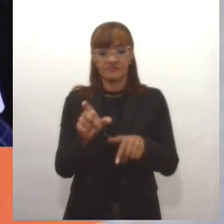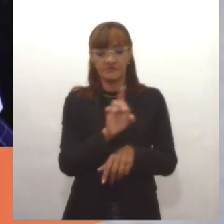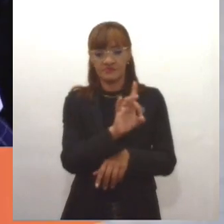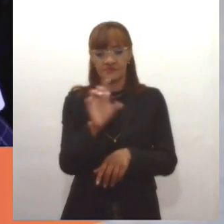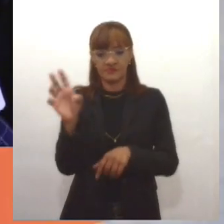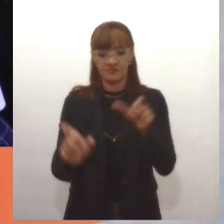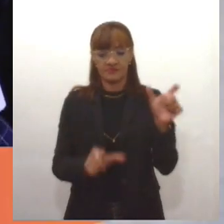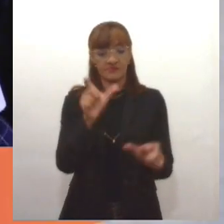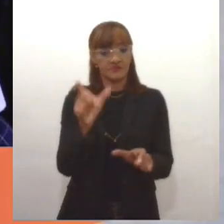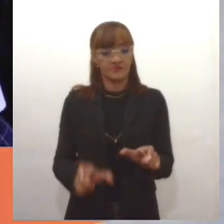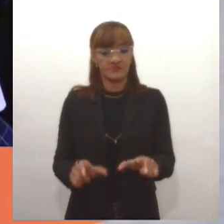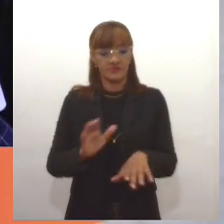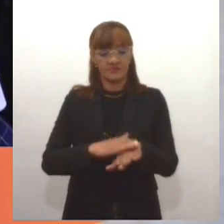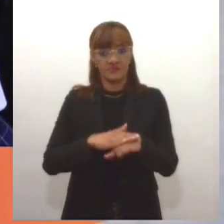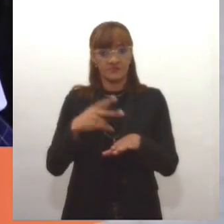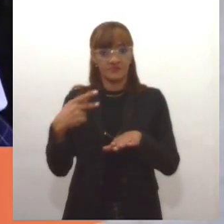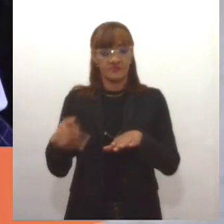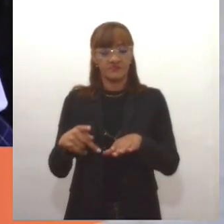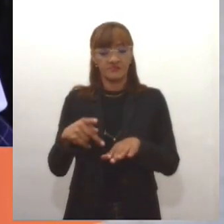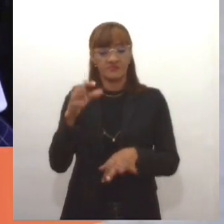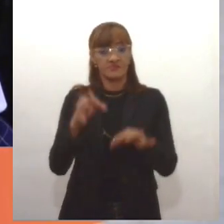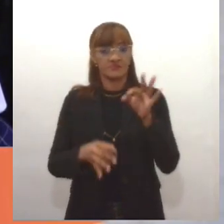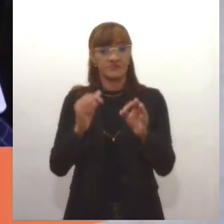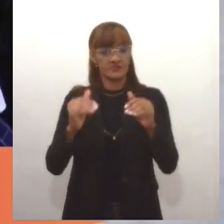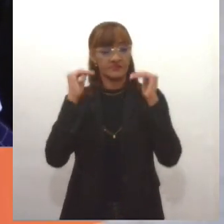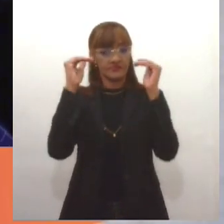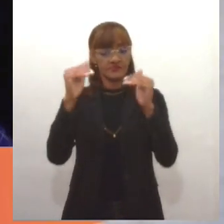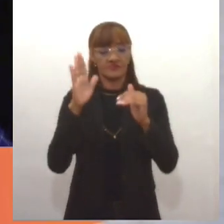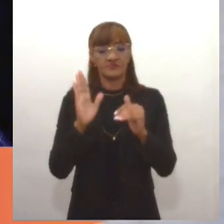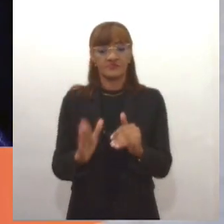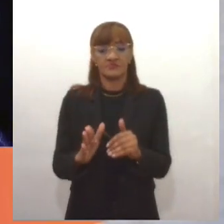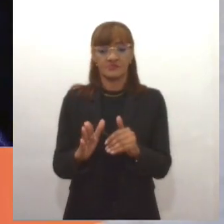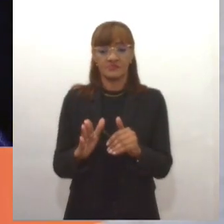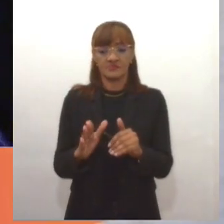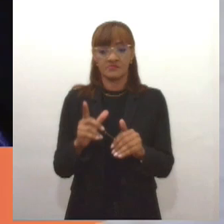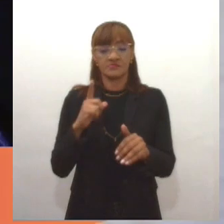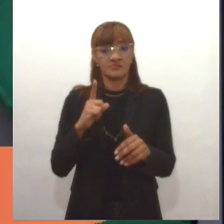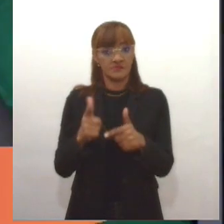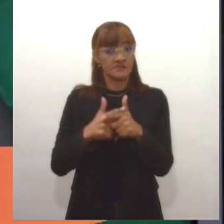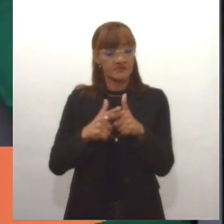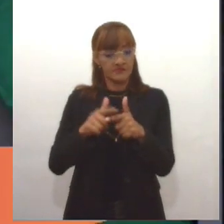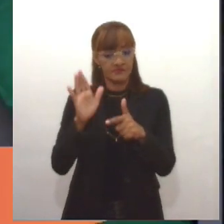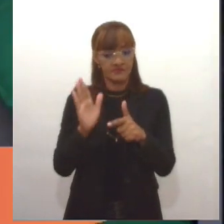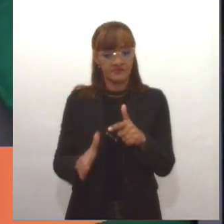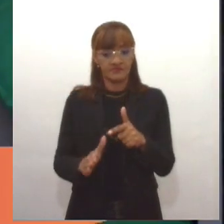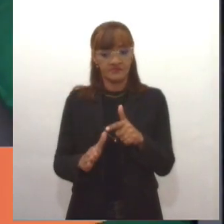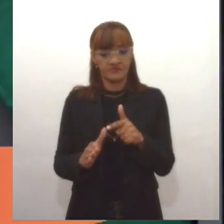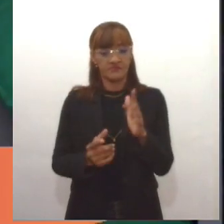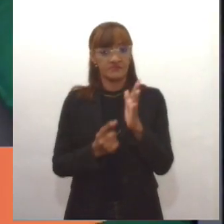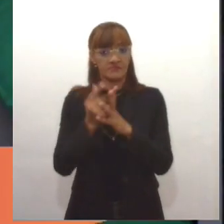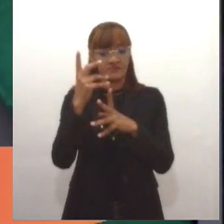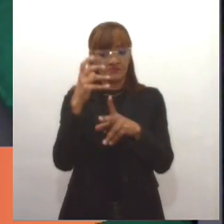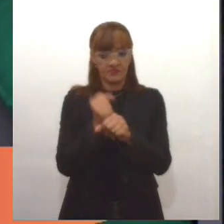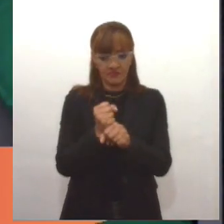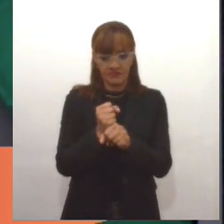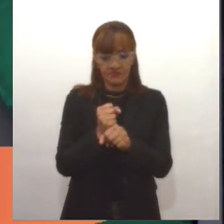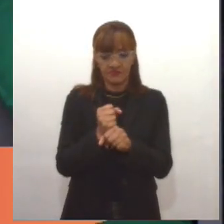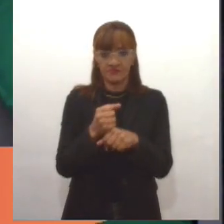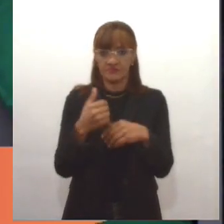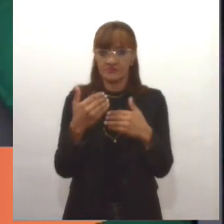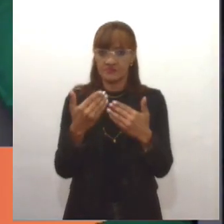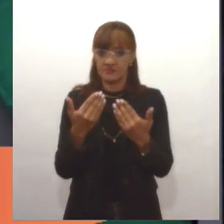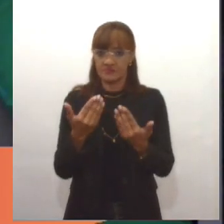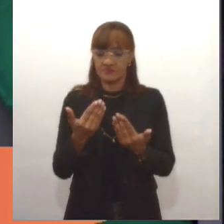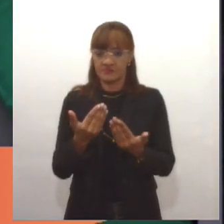Supremo Tribunal Federal, comprometendo as contas dos estados e municípios que passaram a descumprir